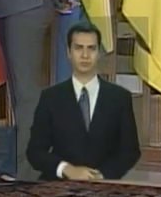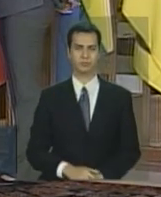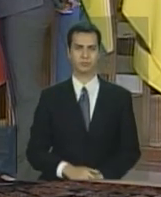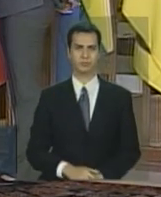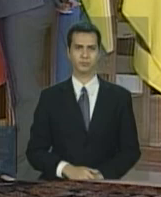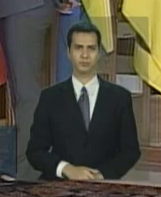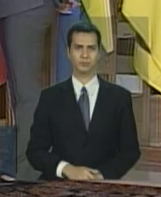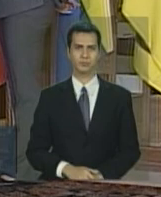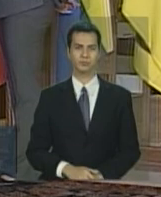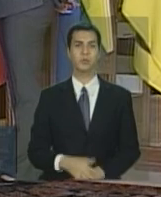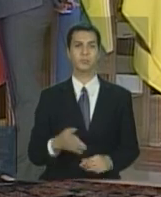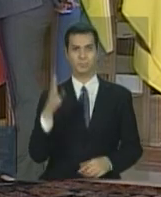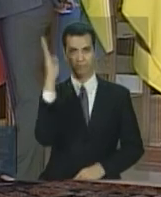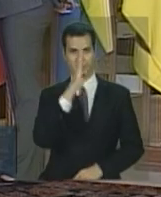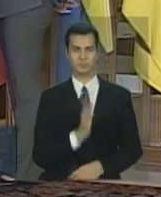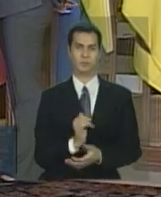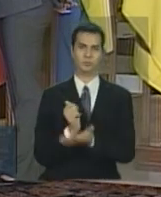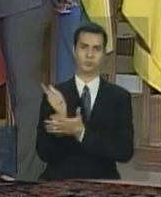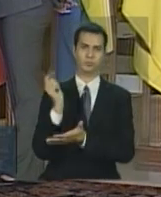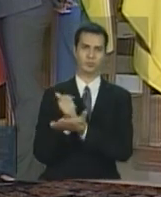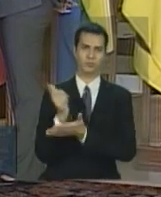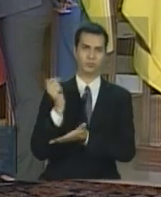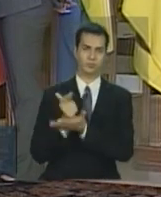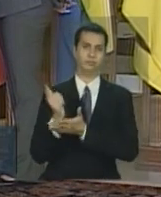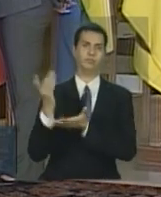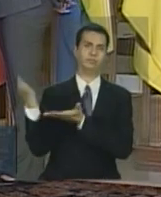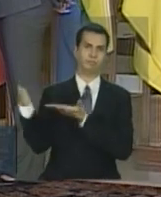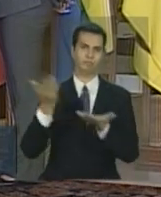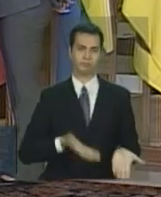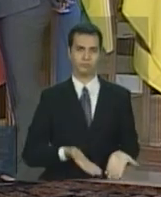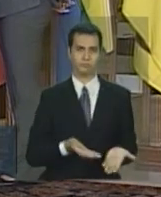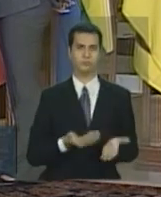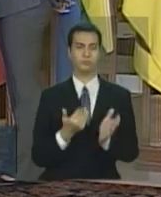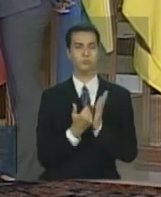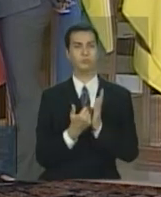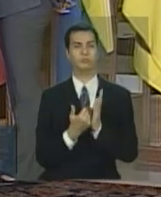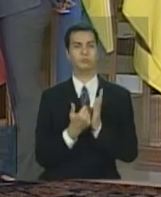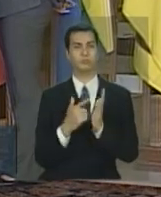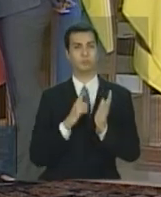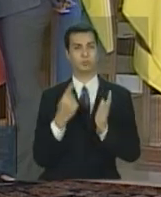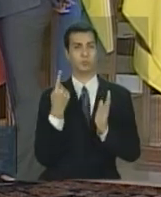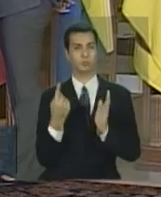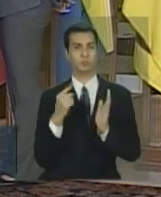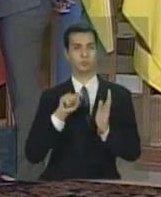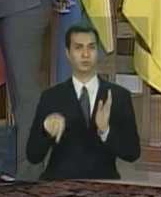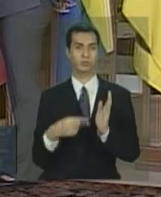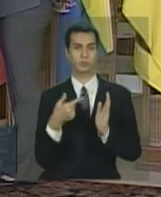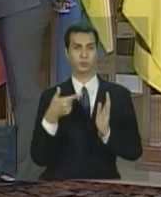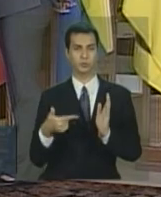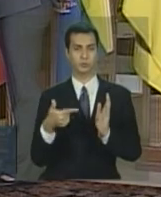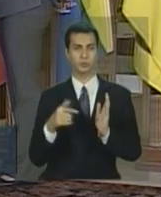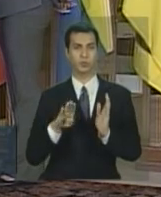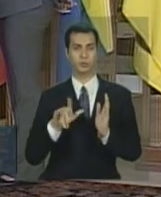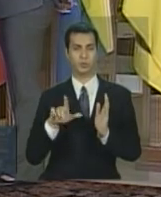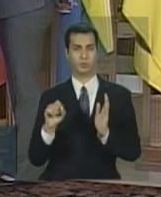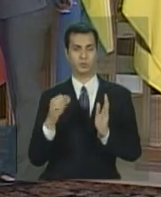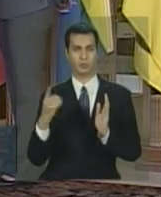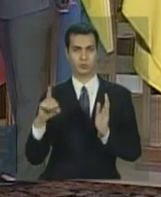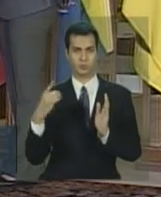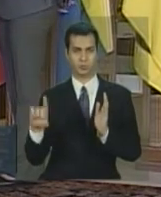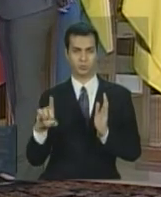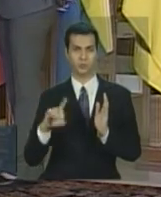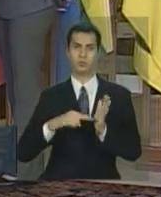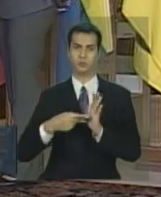passo que as importações brasileiras da China cresceram de 1,2 bilhões de dólares,